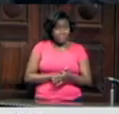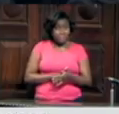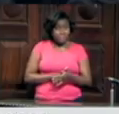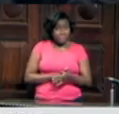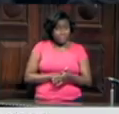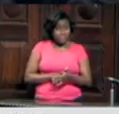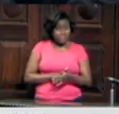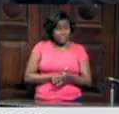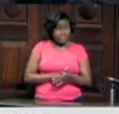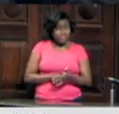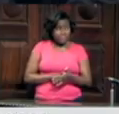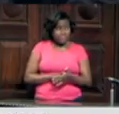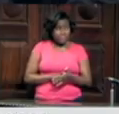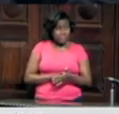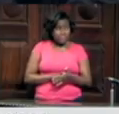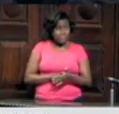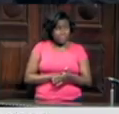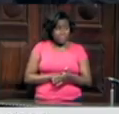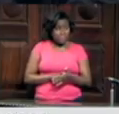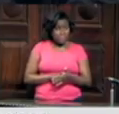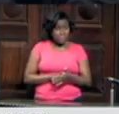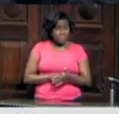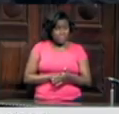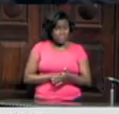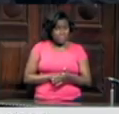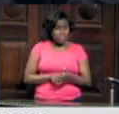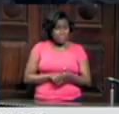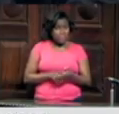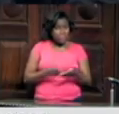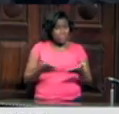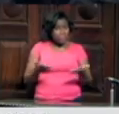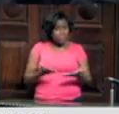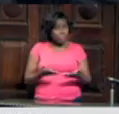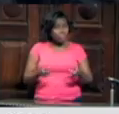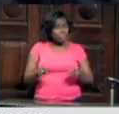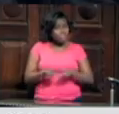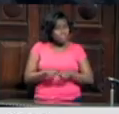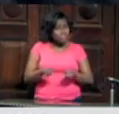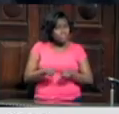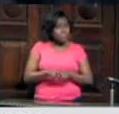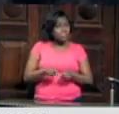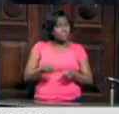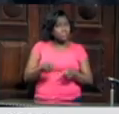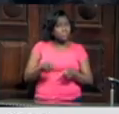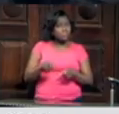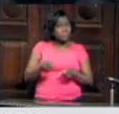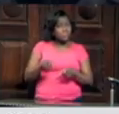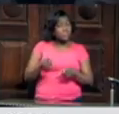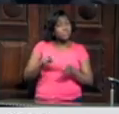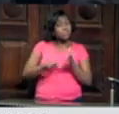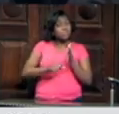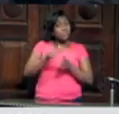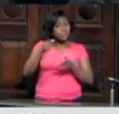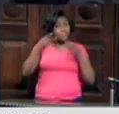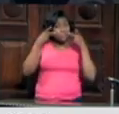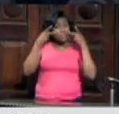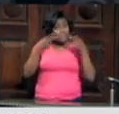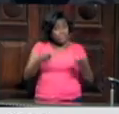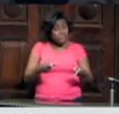nesta academia. Hoje também tive, por coincidência, a primeira visita que fiz